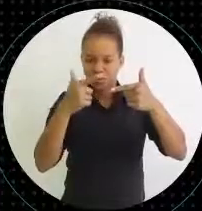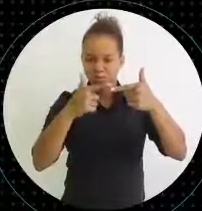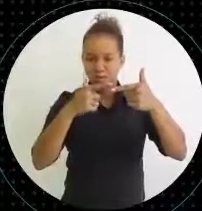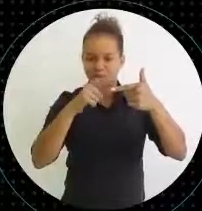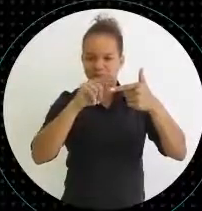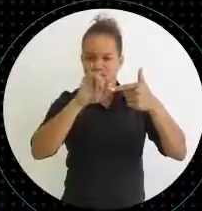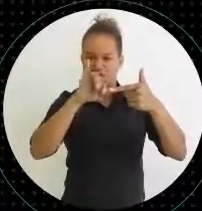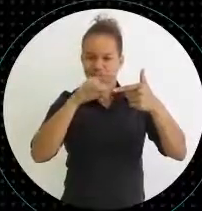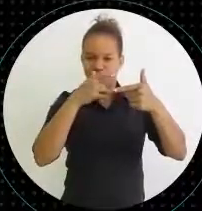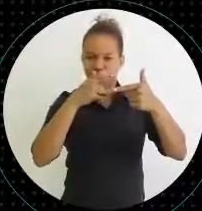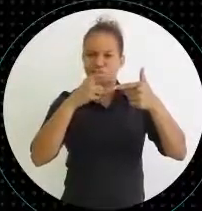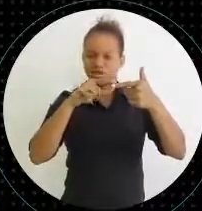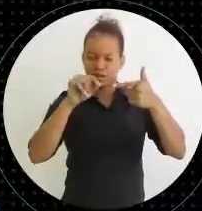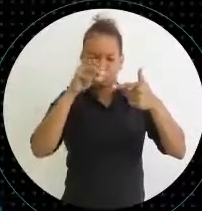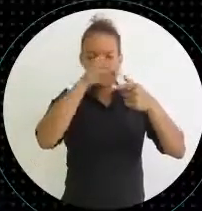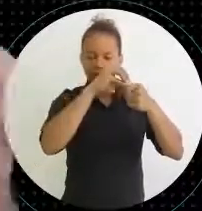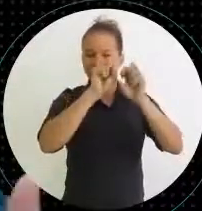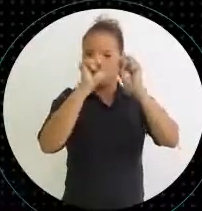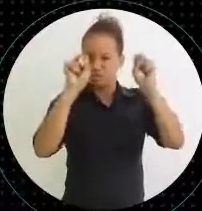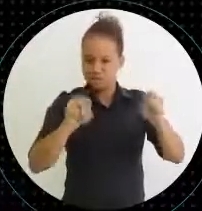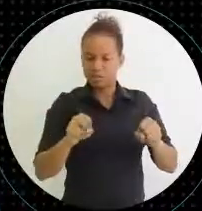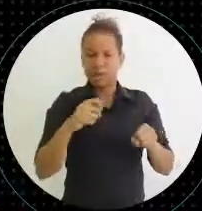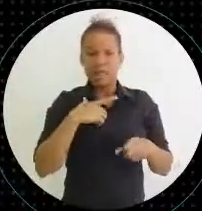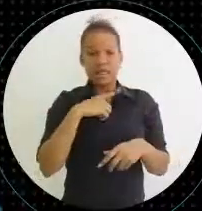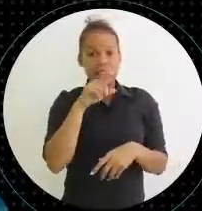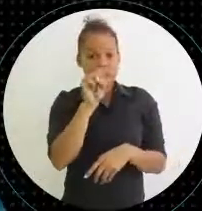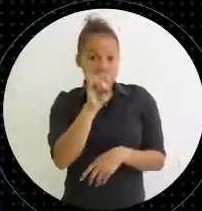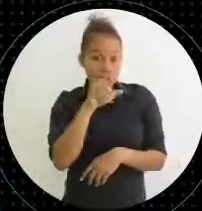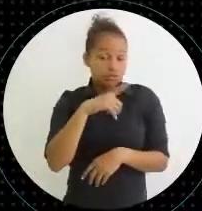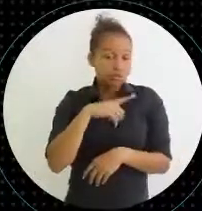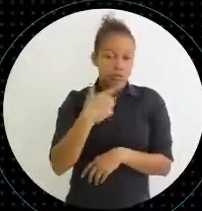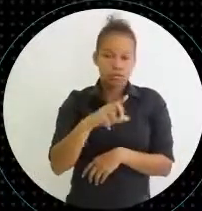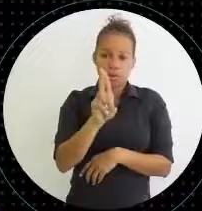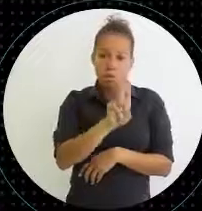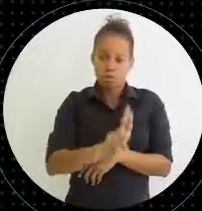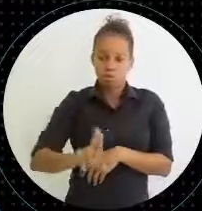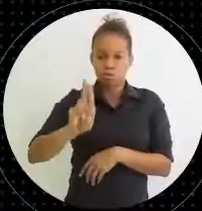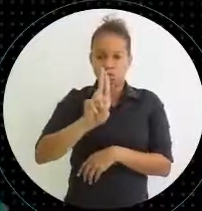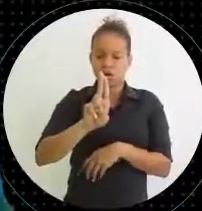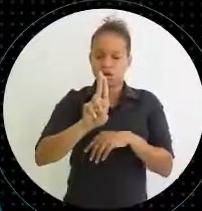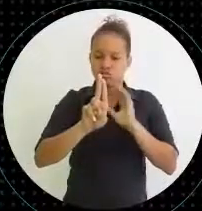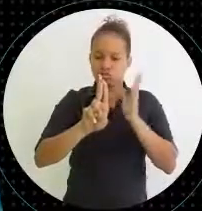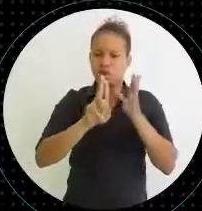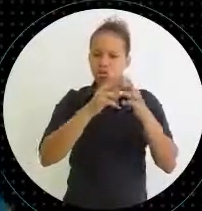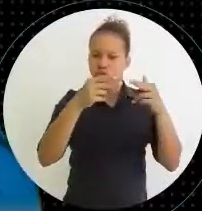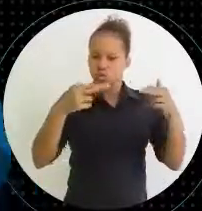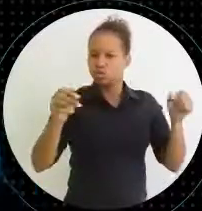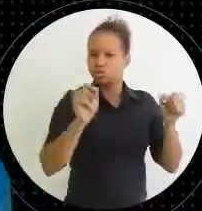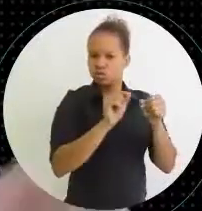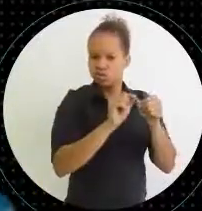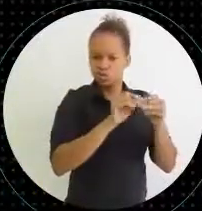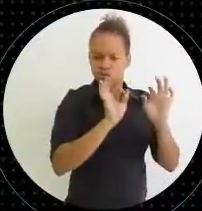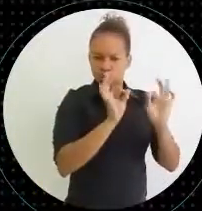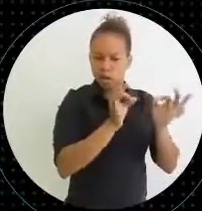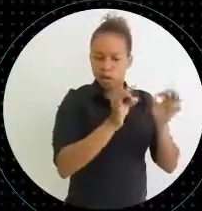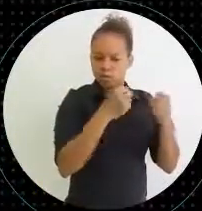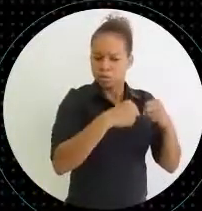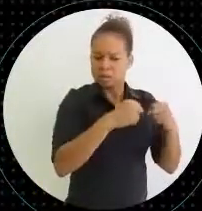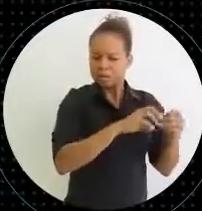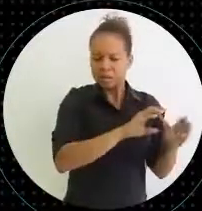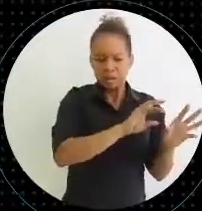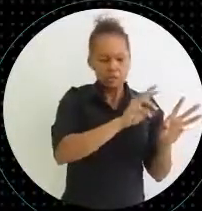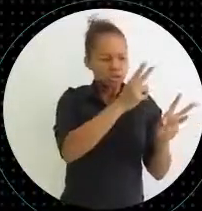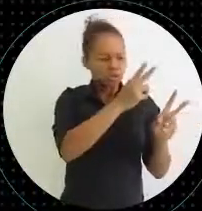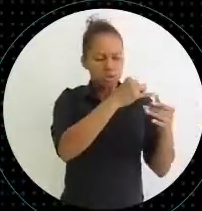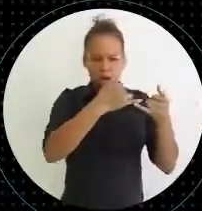o JavaScript do Bootstrap. Se você não for usar os efeitos prontos em JavaScript, você não precisa dessas